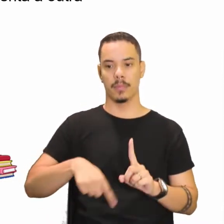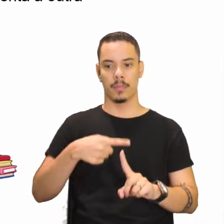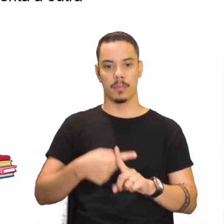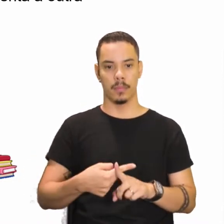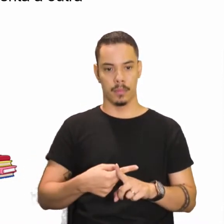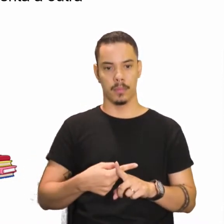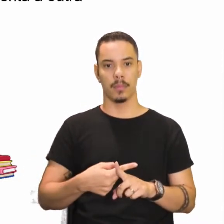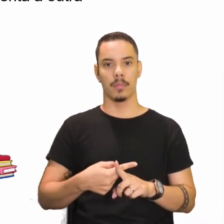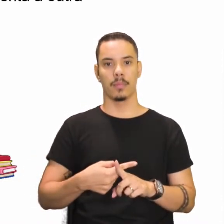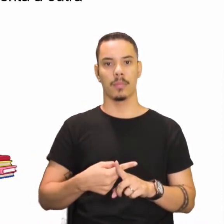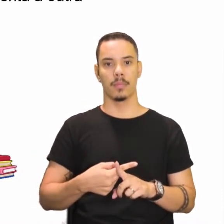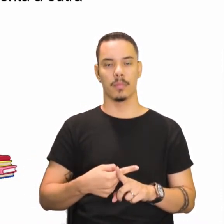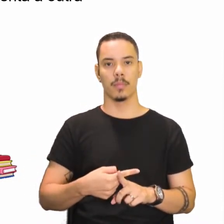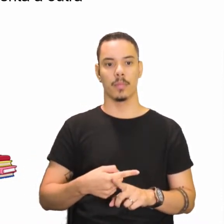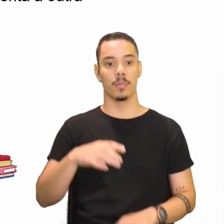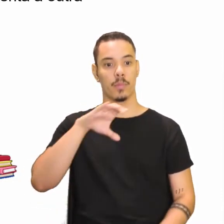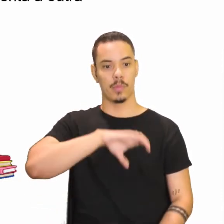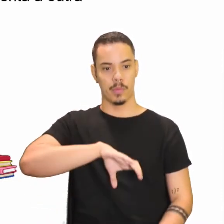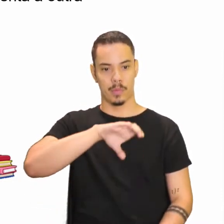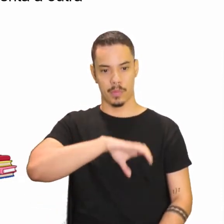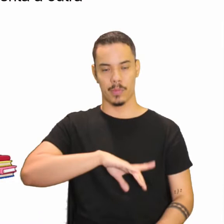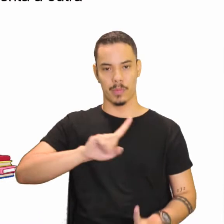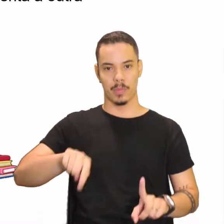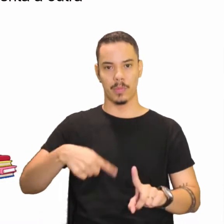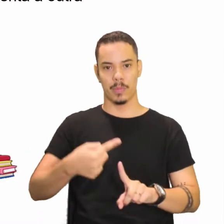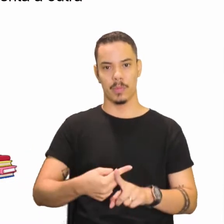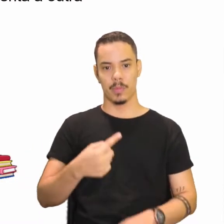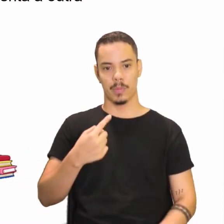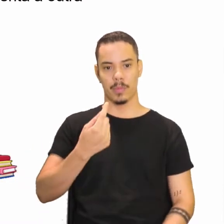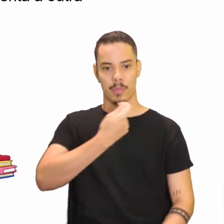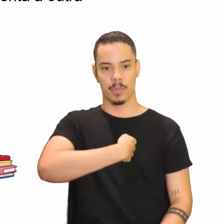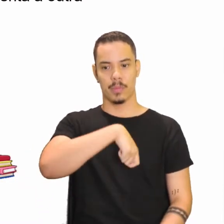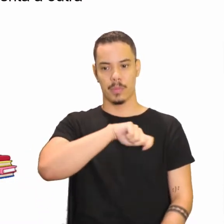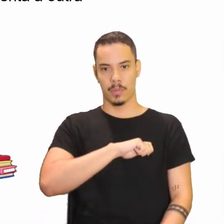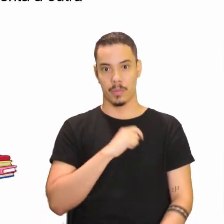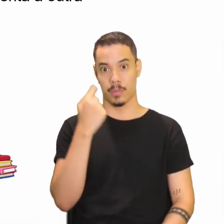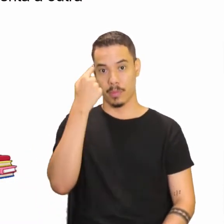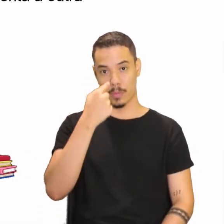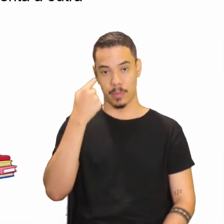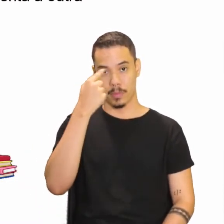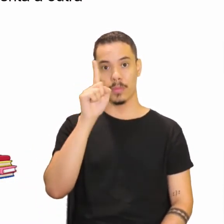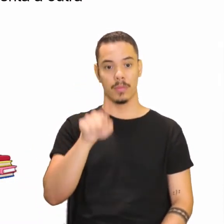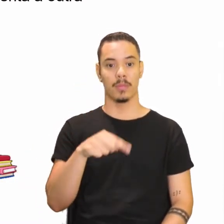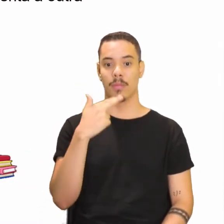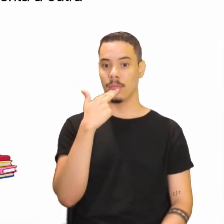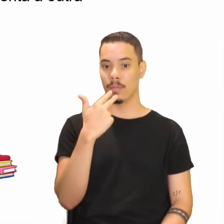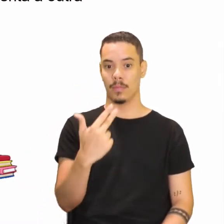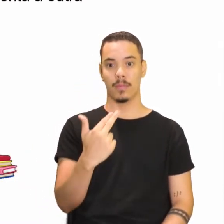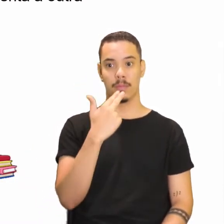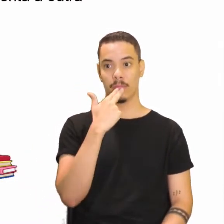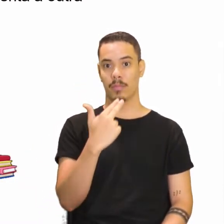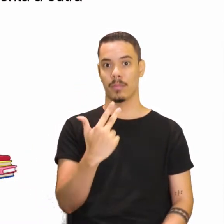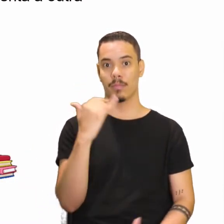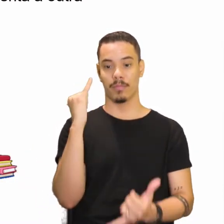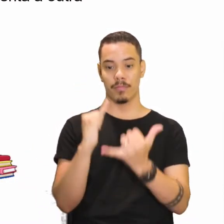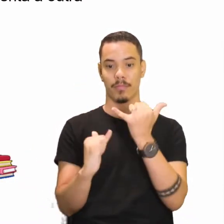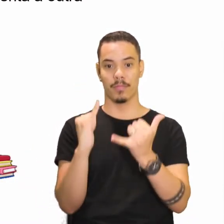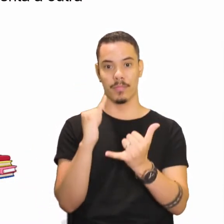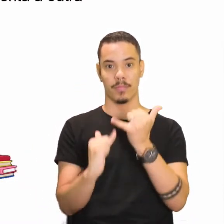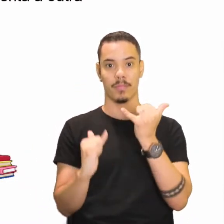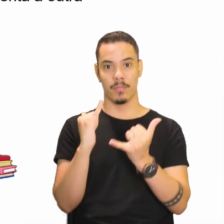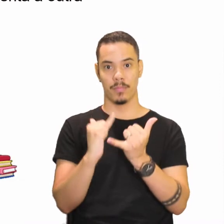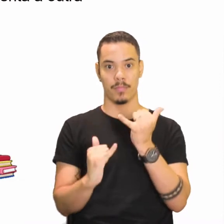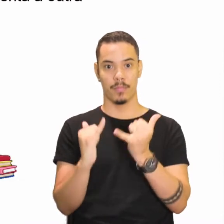espanhol, o português e o espanhol são línguas afins.